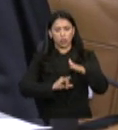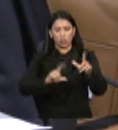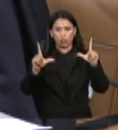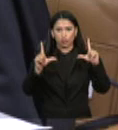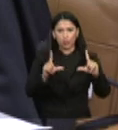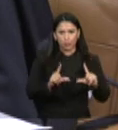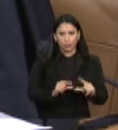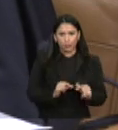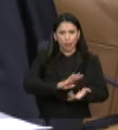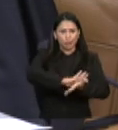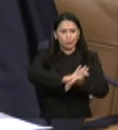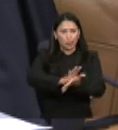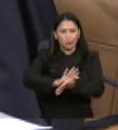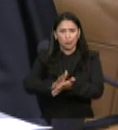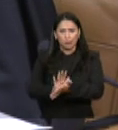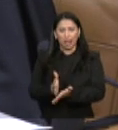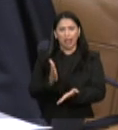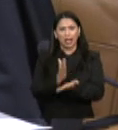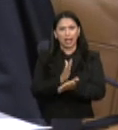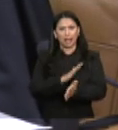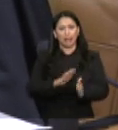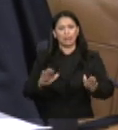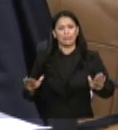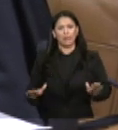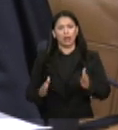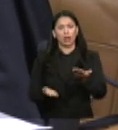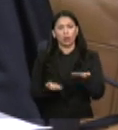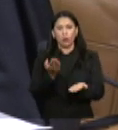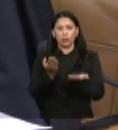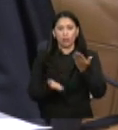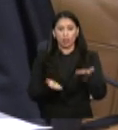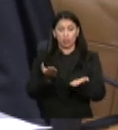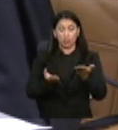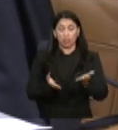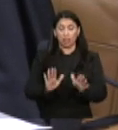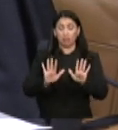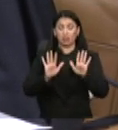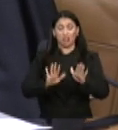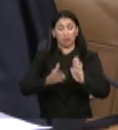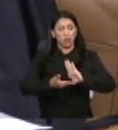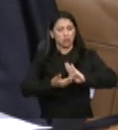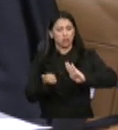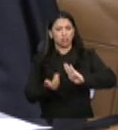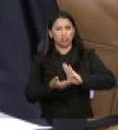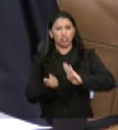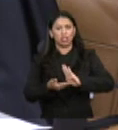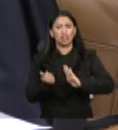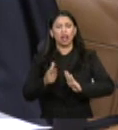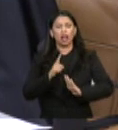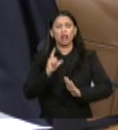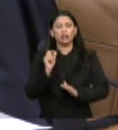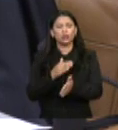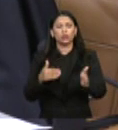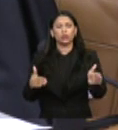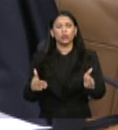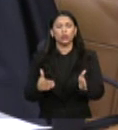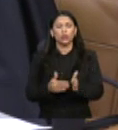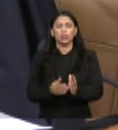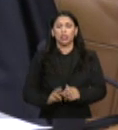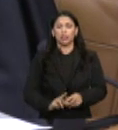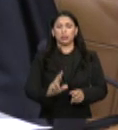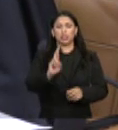eliminar o sistema de freios e contrapesos enfim suprimir mesmo a substância da